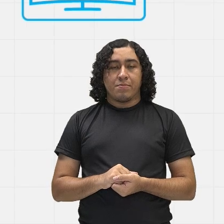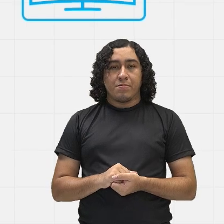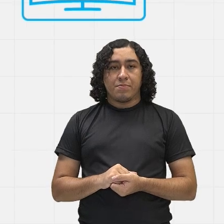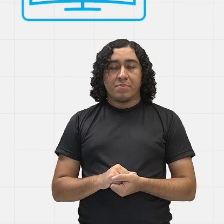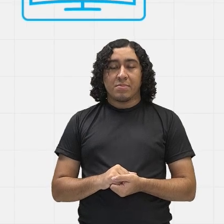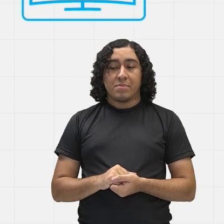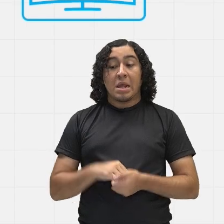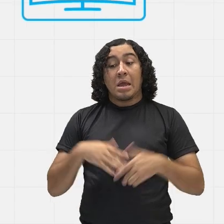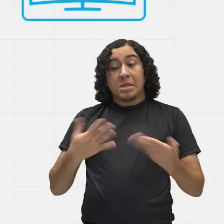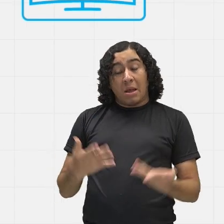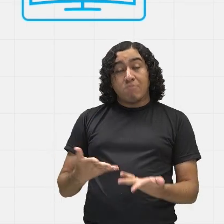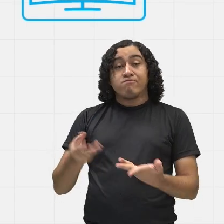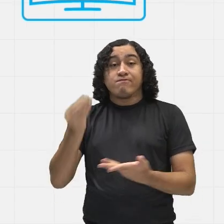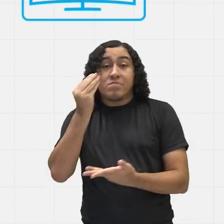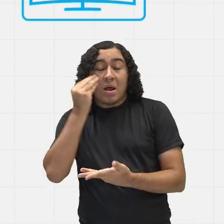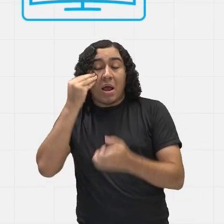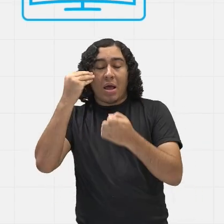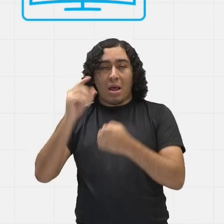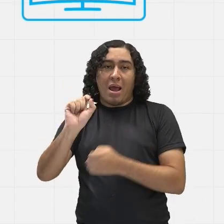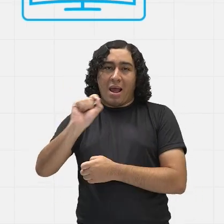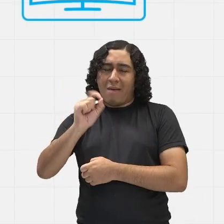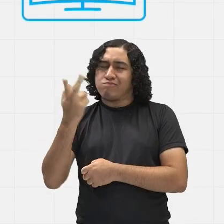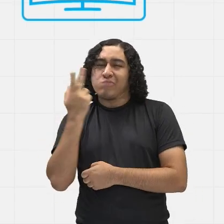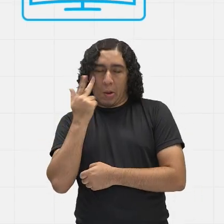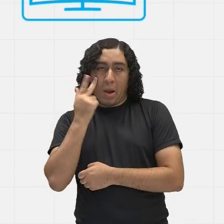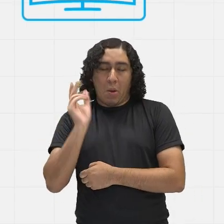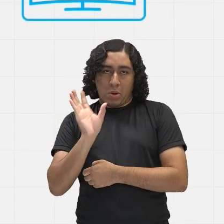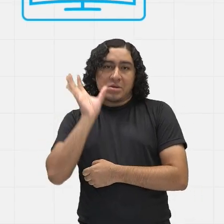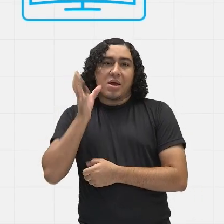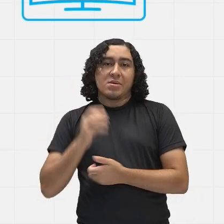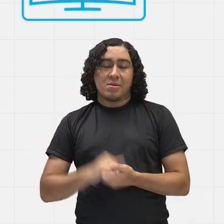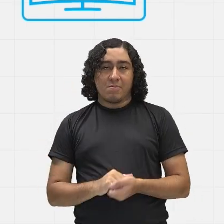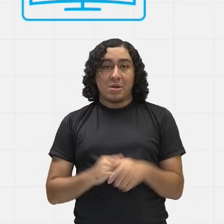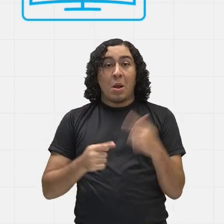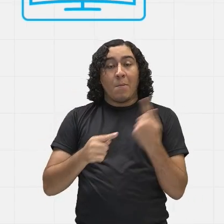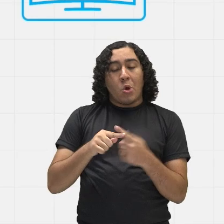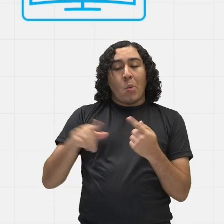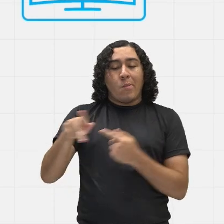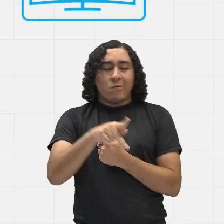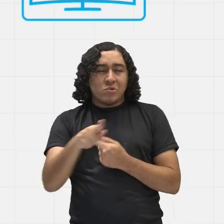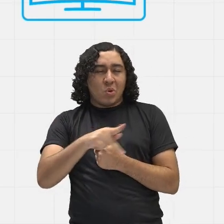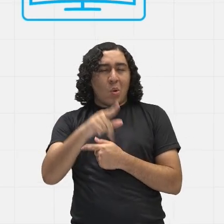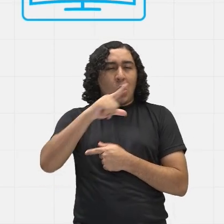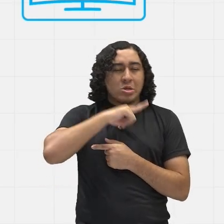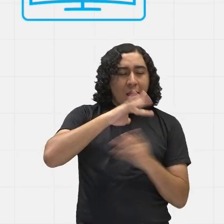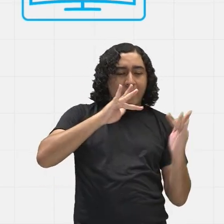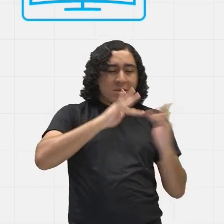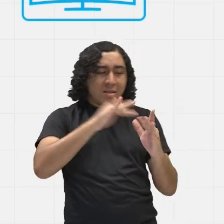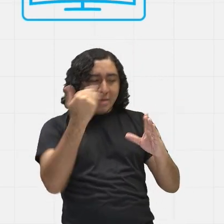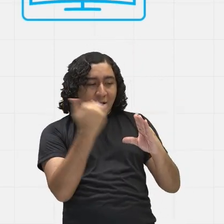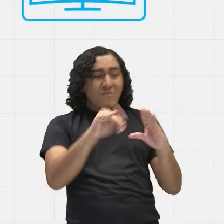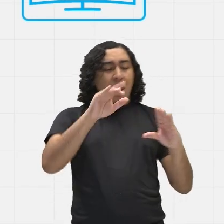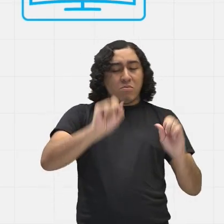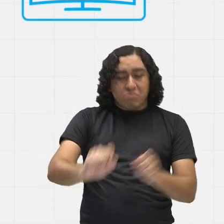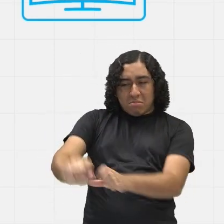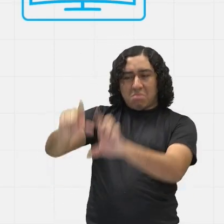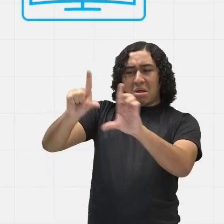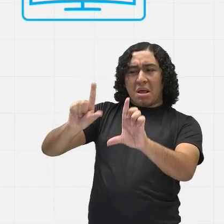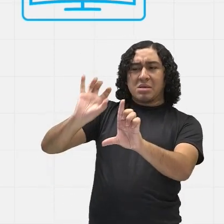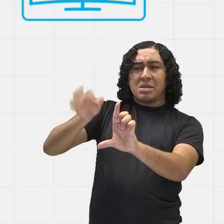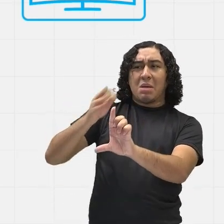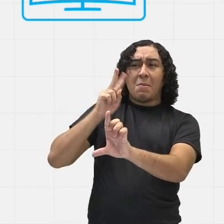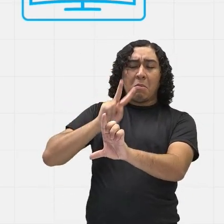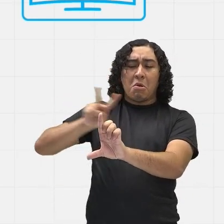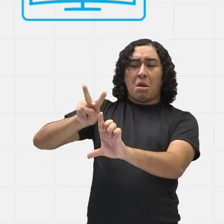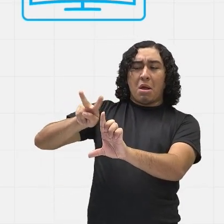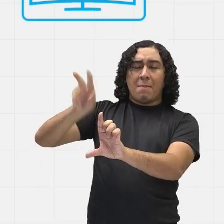Nesse caso, você pode verificar que isso aqui é muito comum também. Às vezes o professor entra em contato com a gente, fala assim, estou aqui no canal, mas não está aparecendo nada,